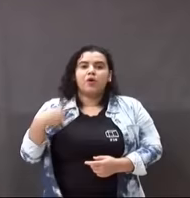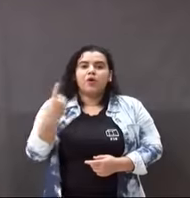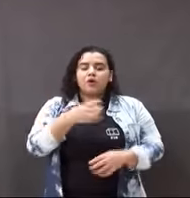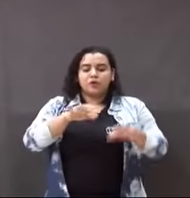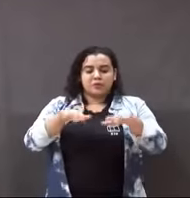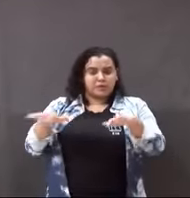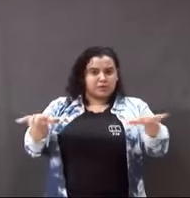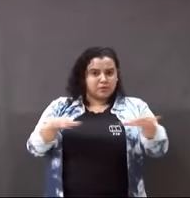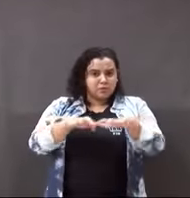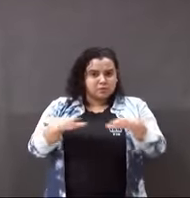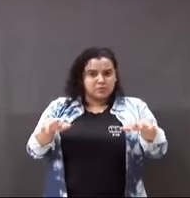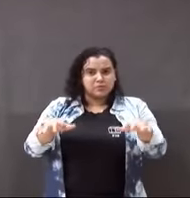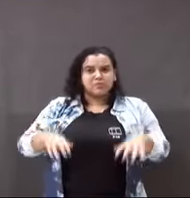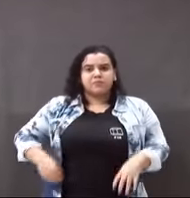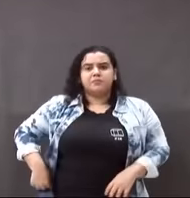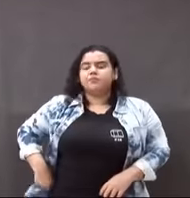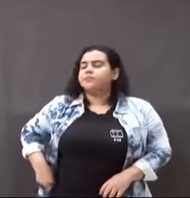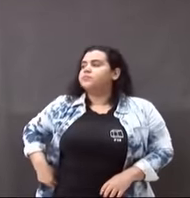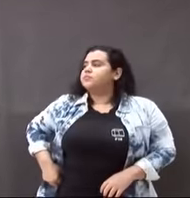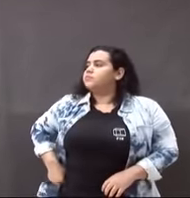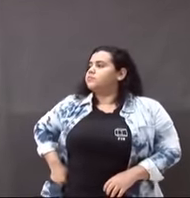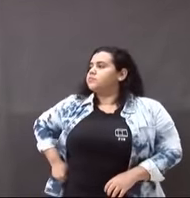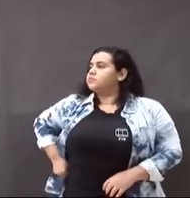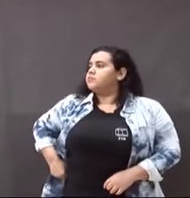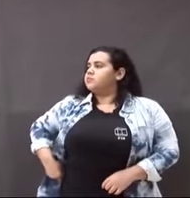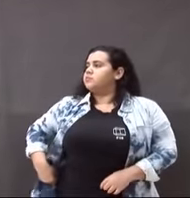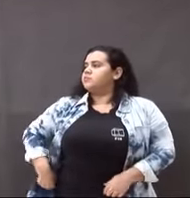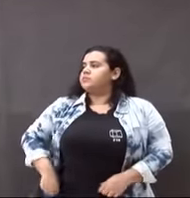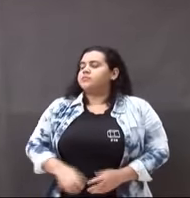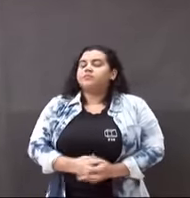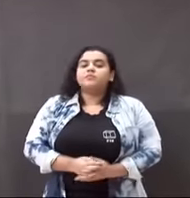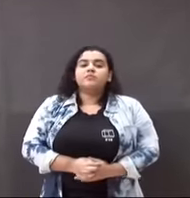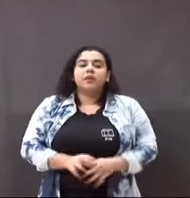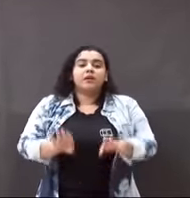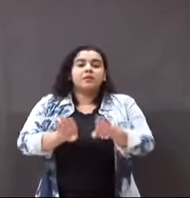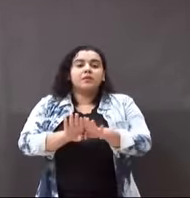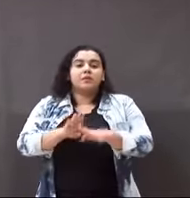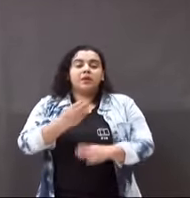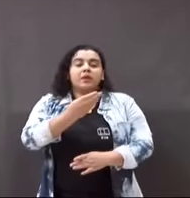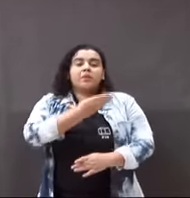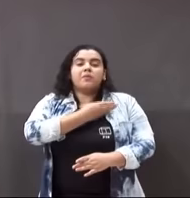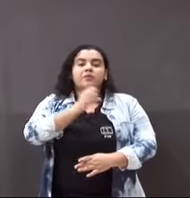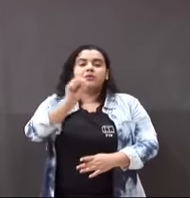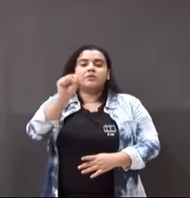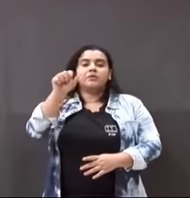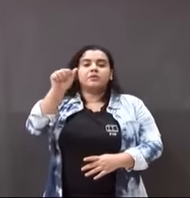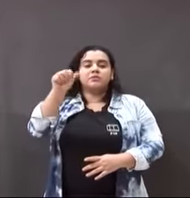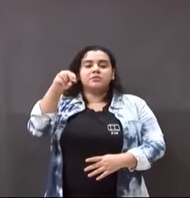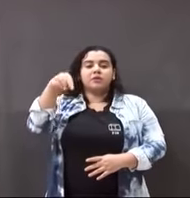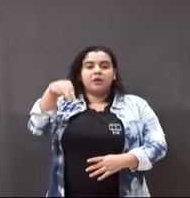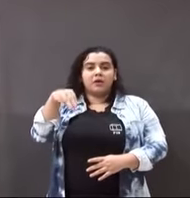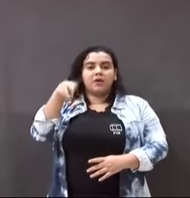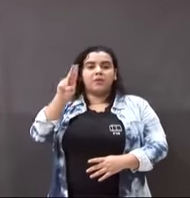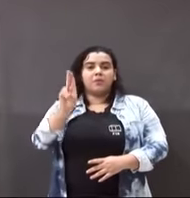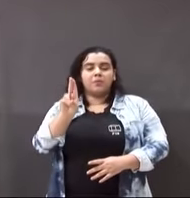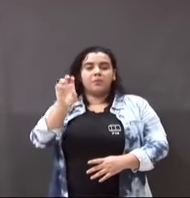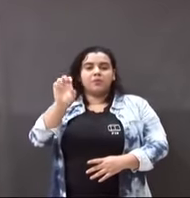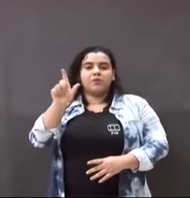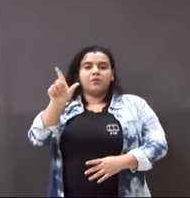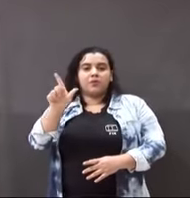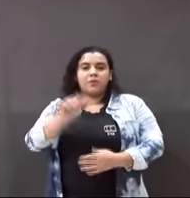embaixo. Também está ali o meu amigo Samuel, que Deus lhe abençoe e lhe